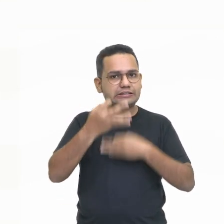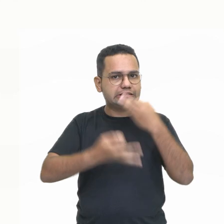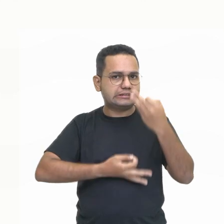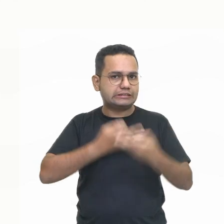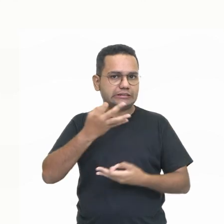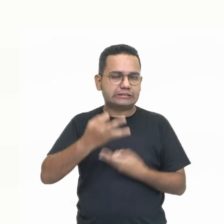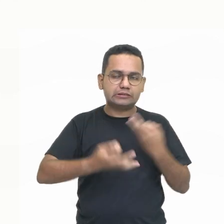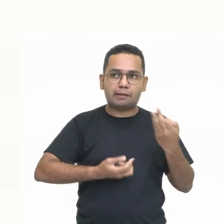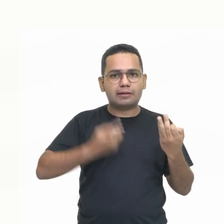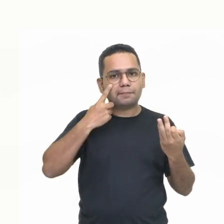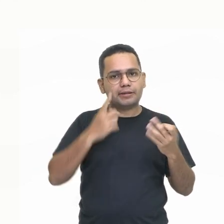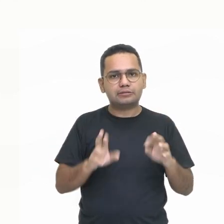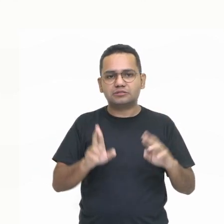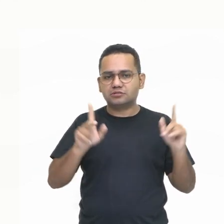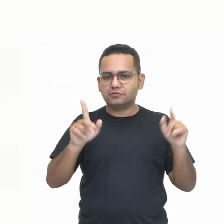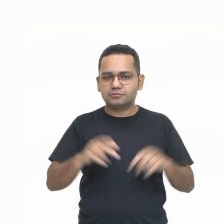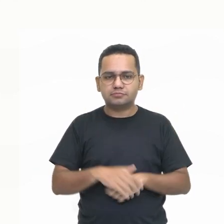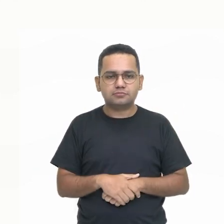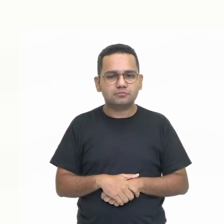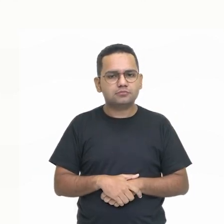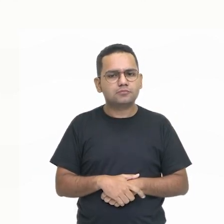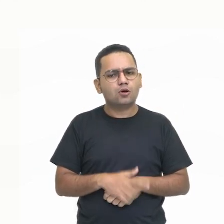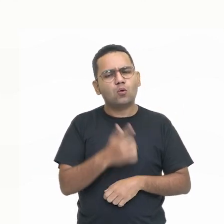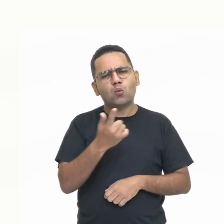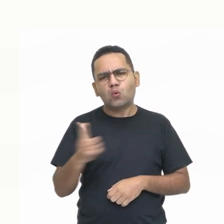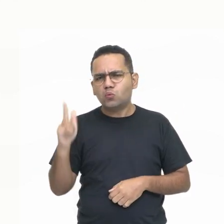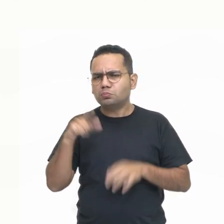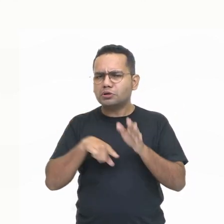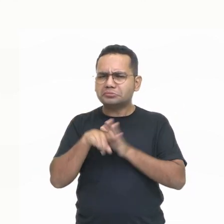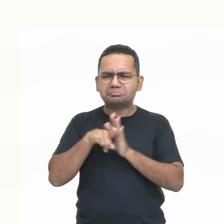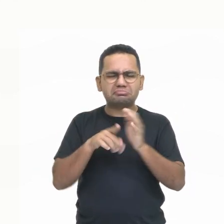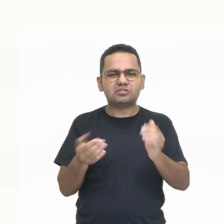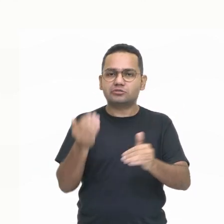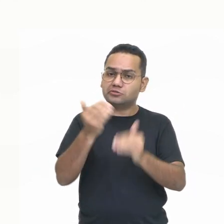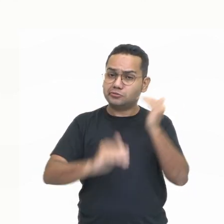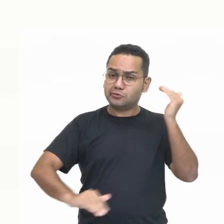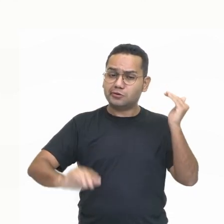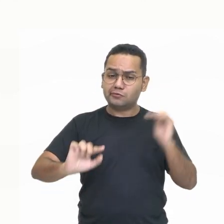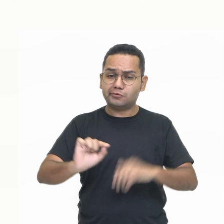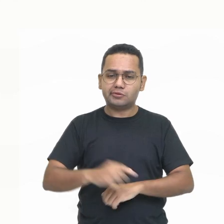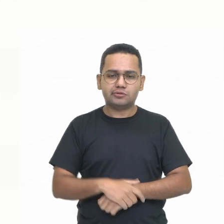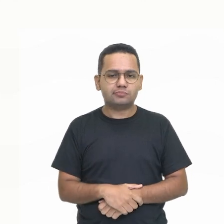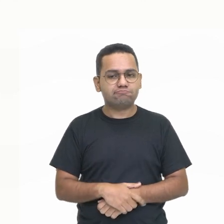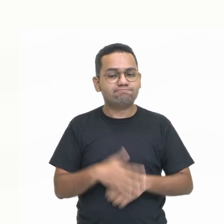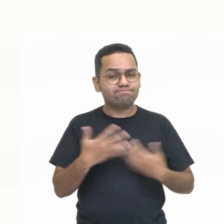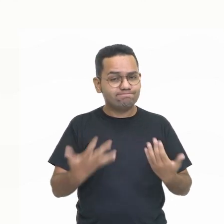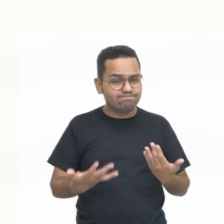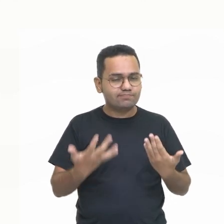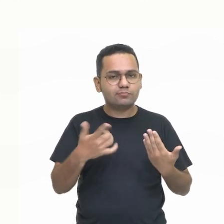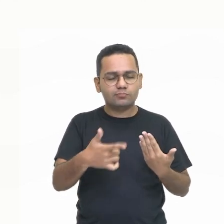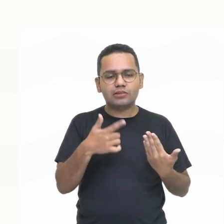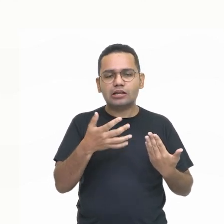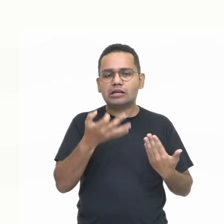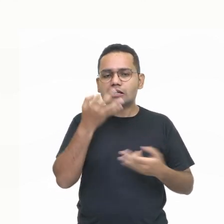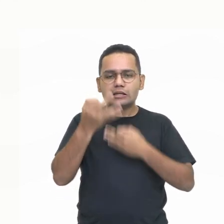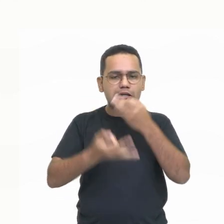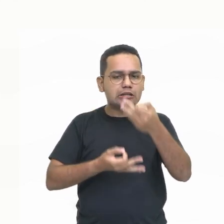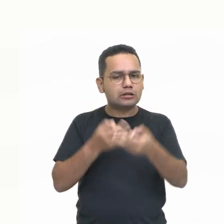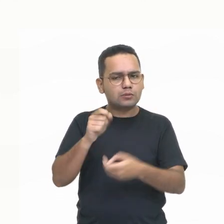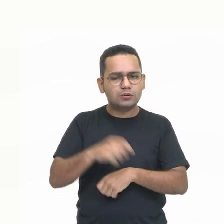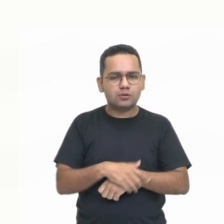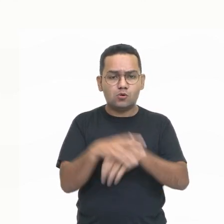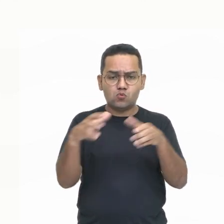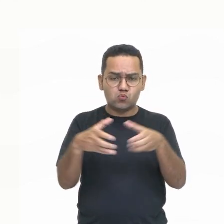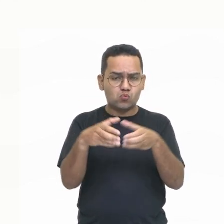não concordava com essa teoria alegou que a maior delas, né, a maior crítica é de que os primeiros